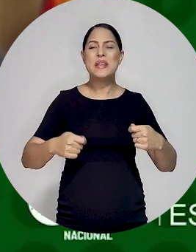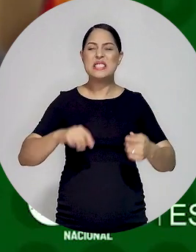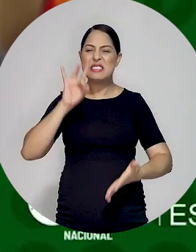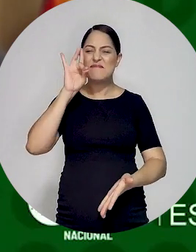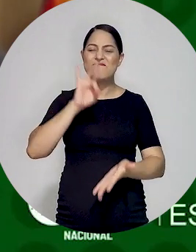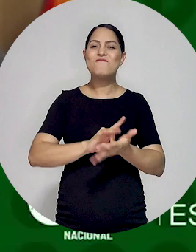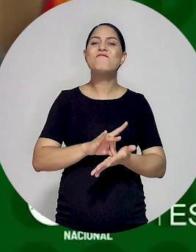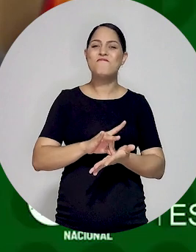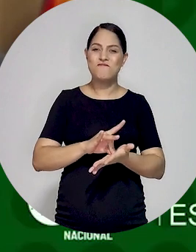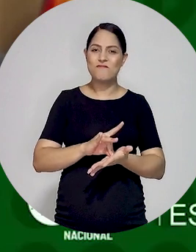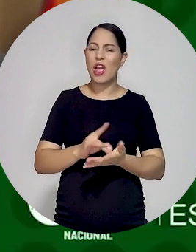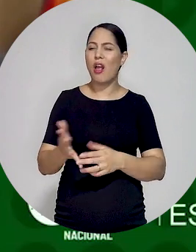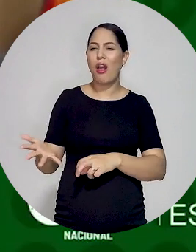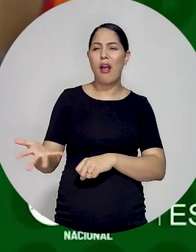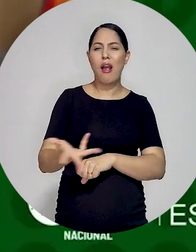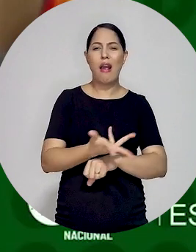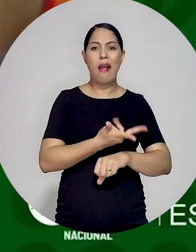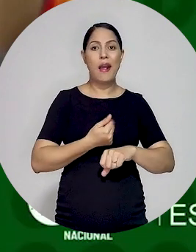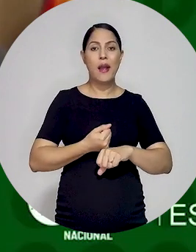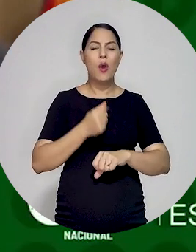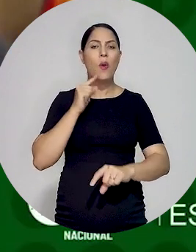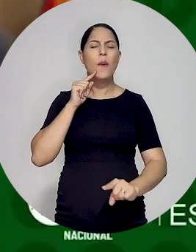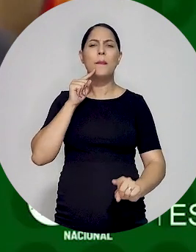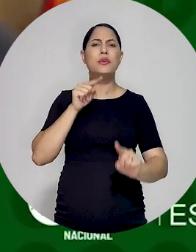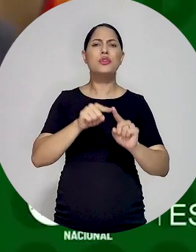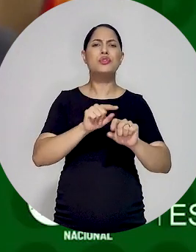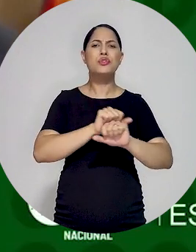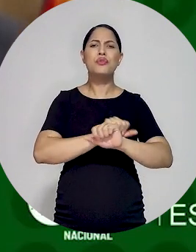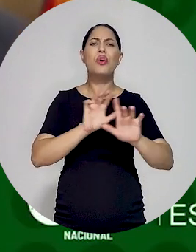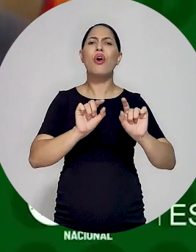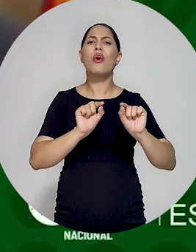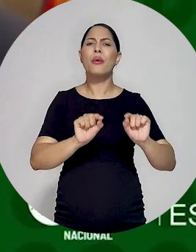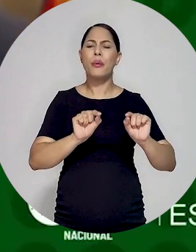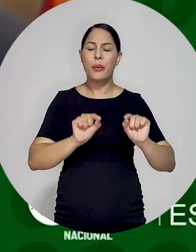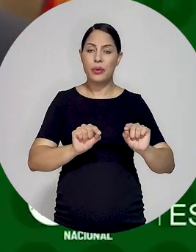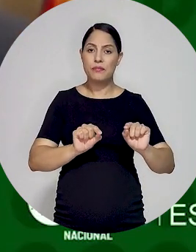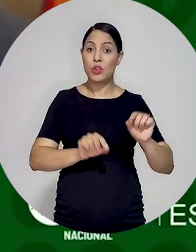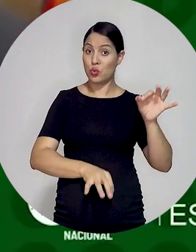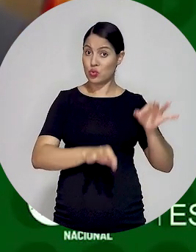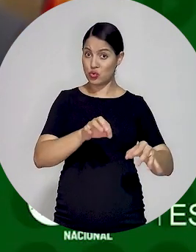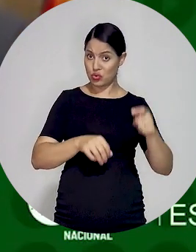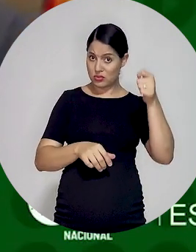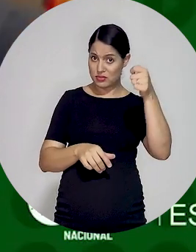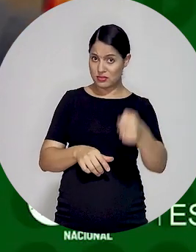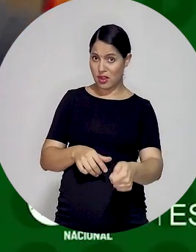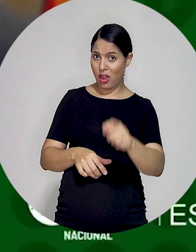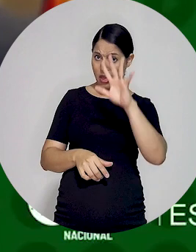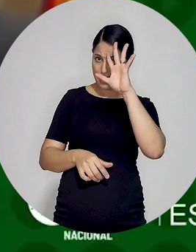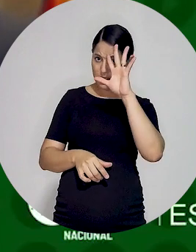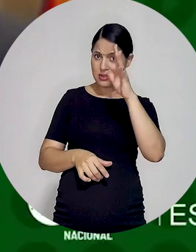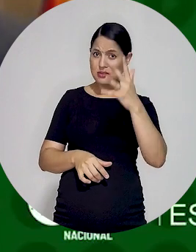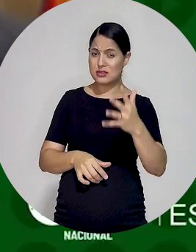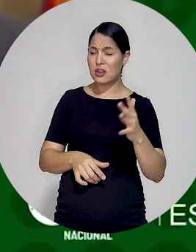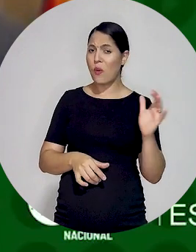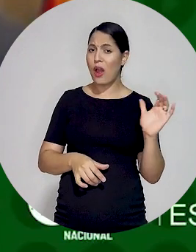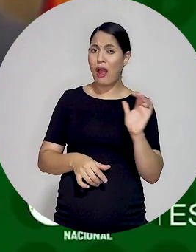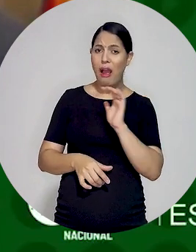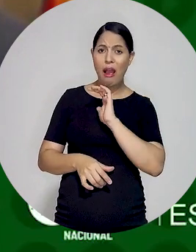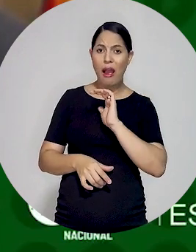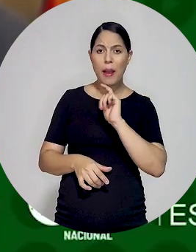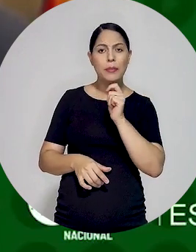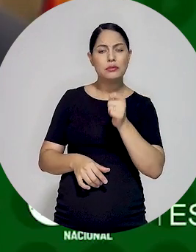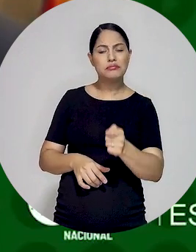processo de uma forma eficaz, de maneira que chegue a uma decisão de